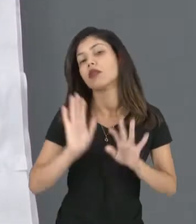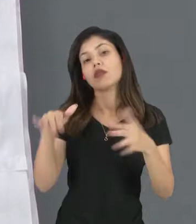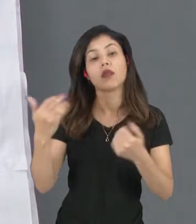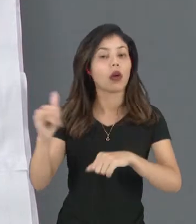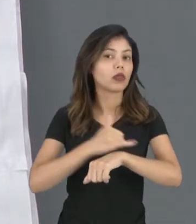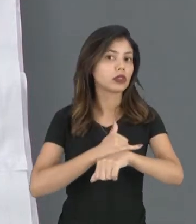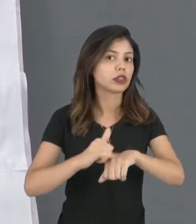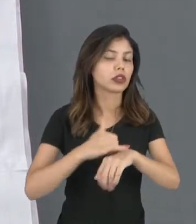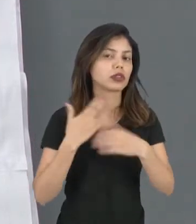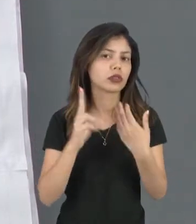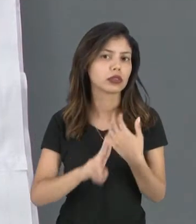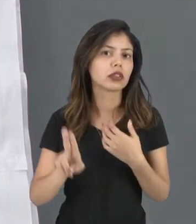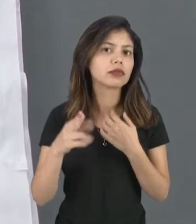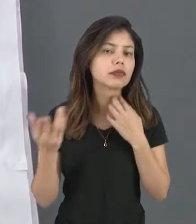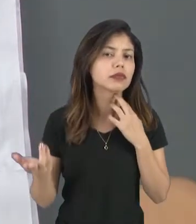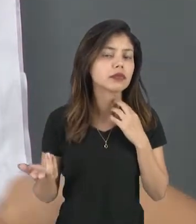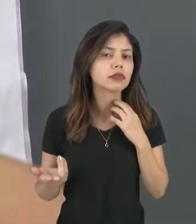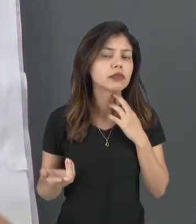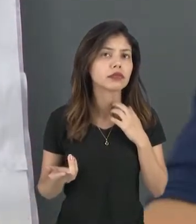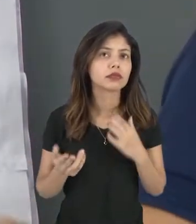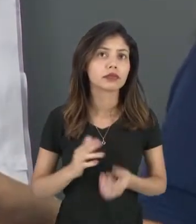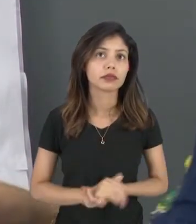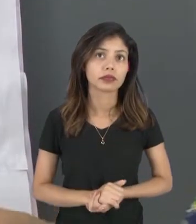estratégia usada?